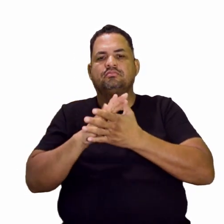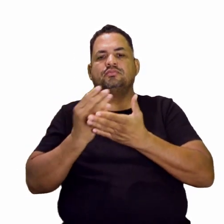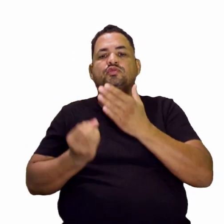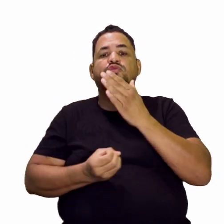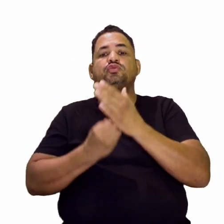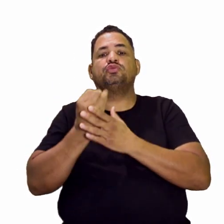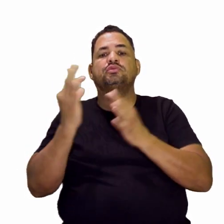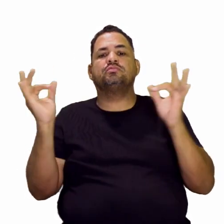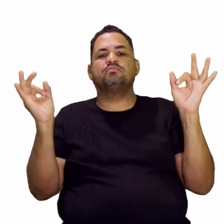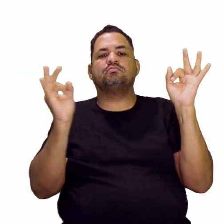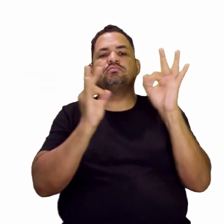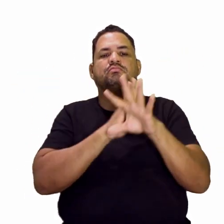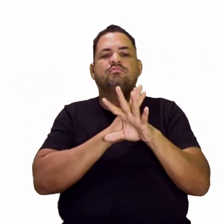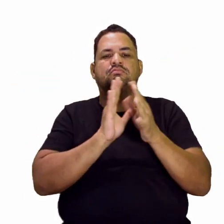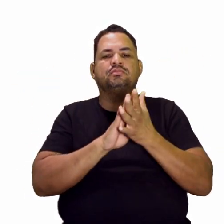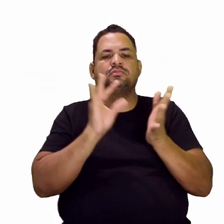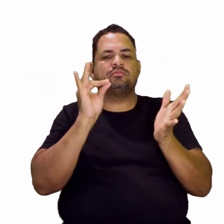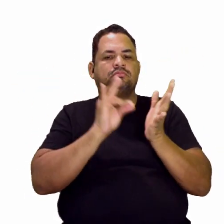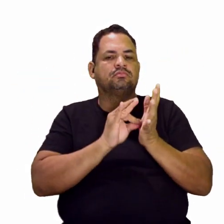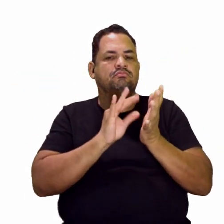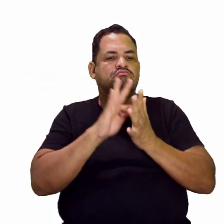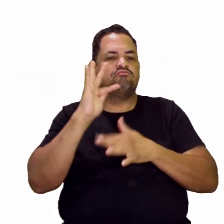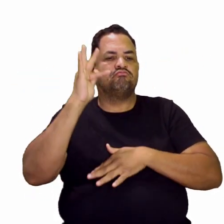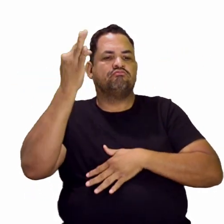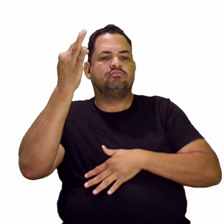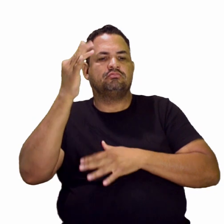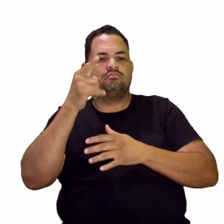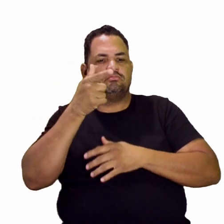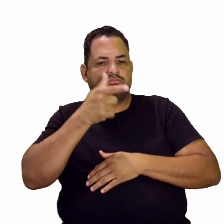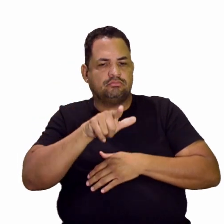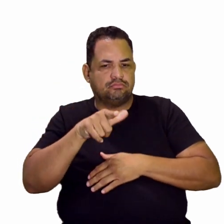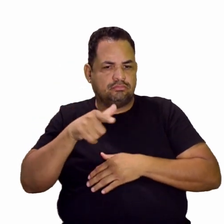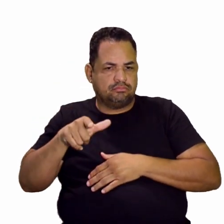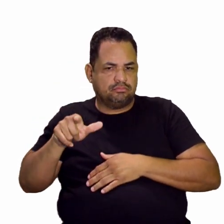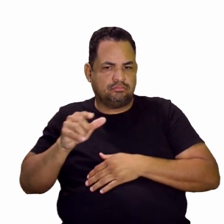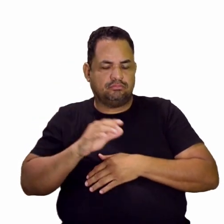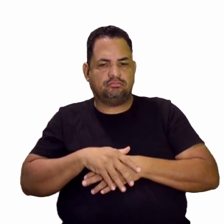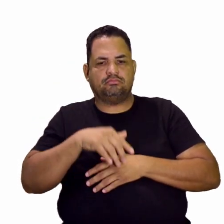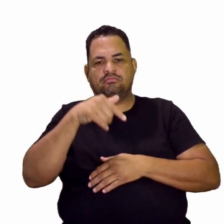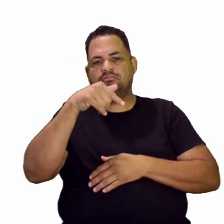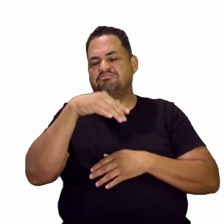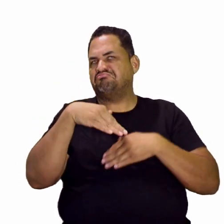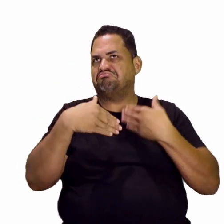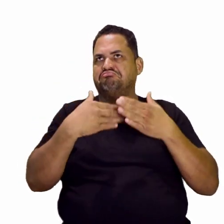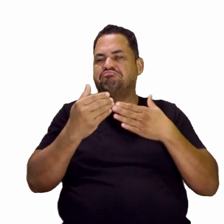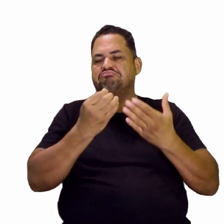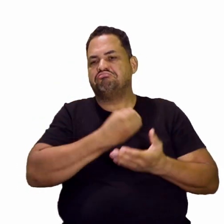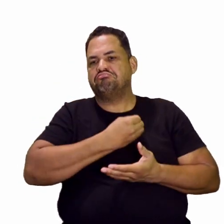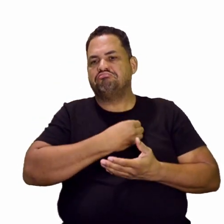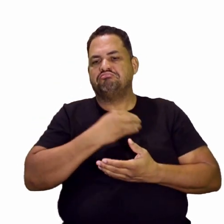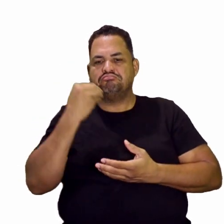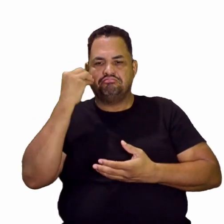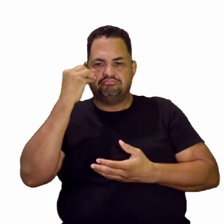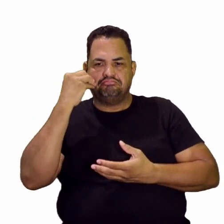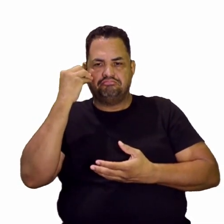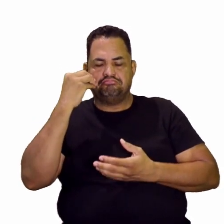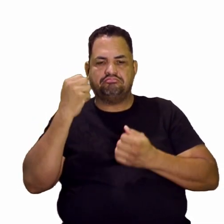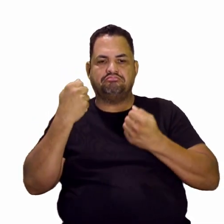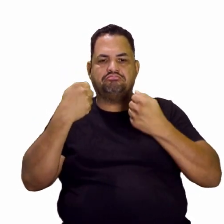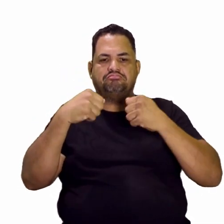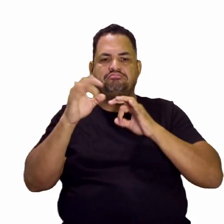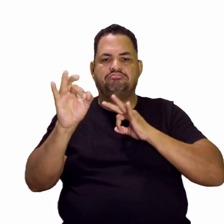conclusões. Se comprovar que determinado fenômeno repete-se após certo número de experiências, ele